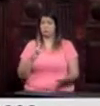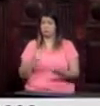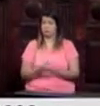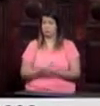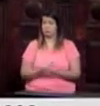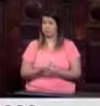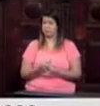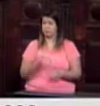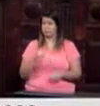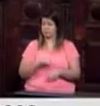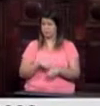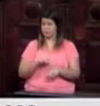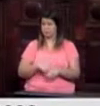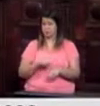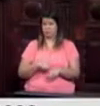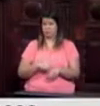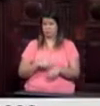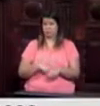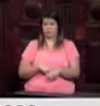naquela ocasião,